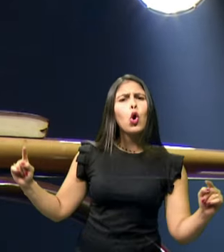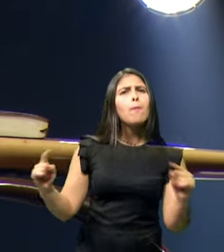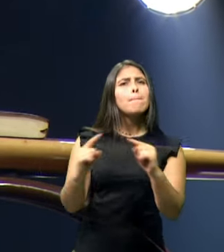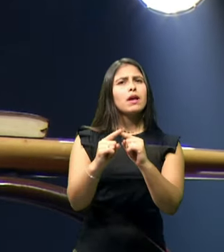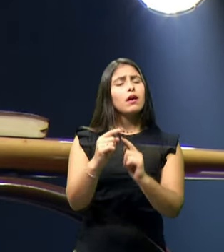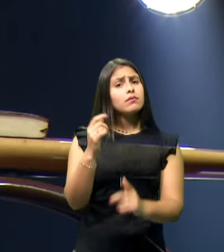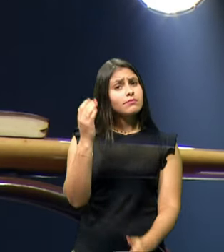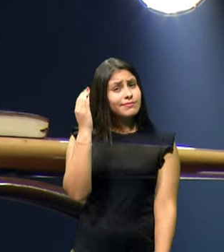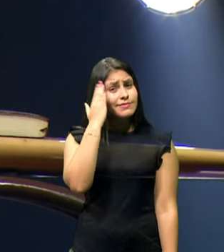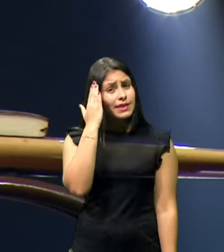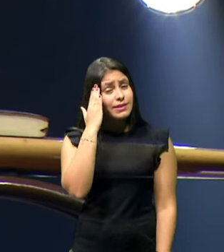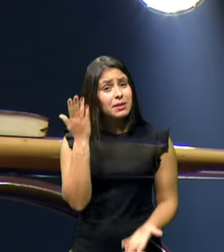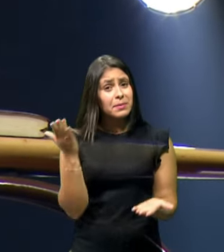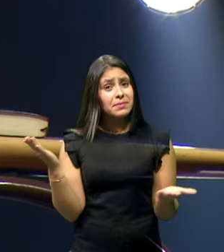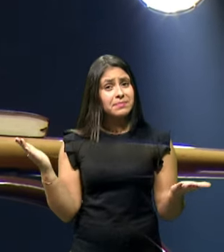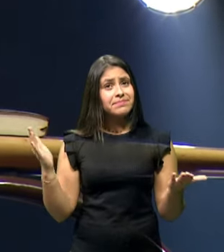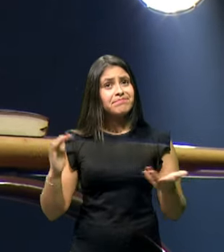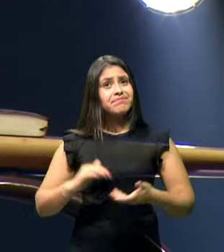sabe?